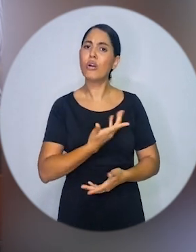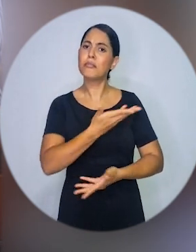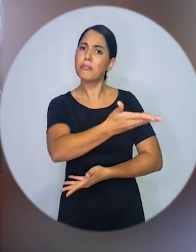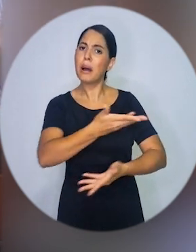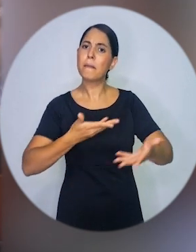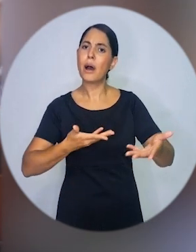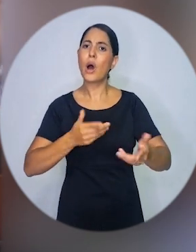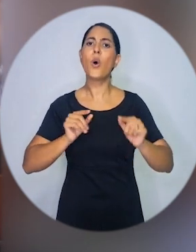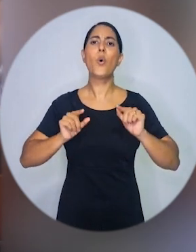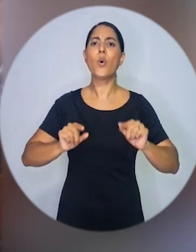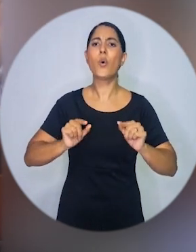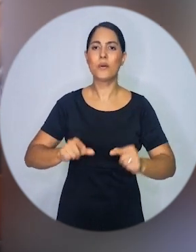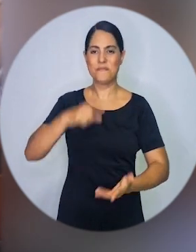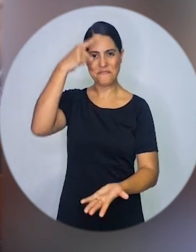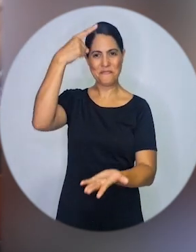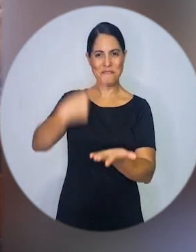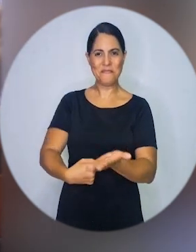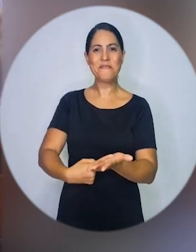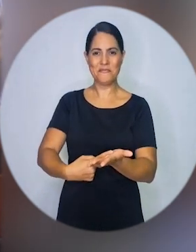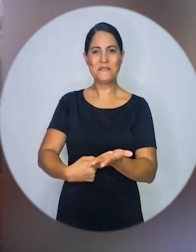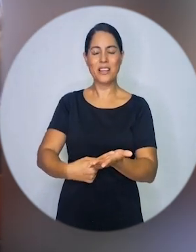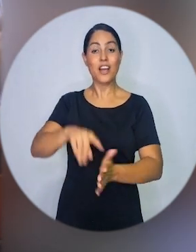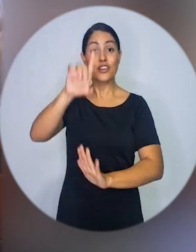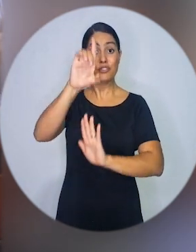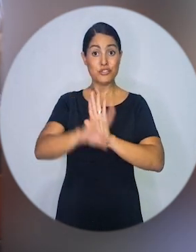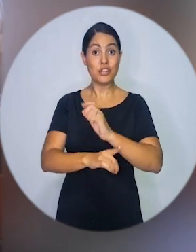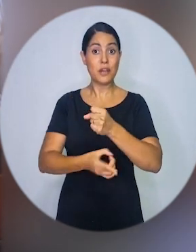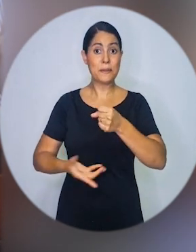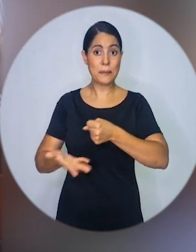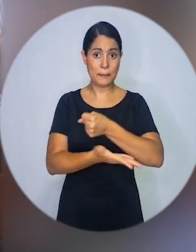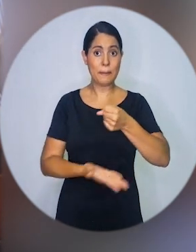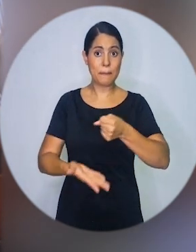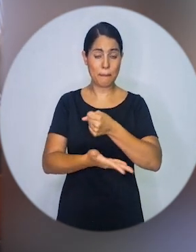há de mais importante: o compromisso com a